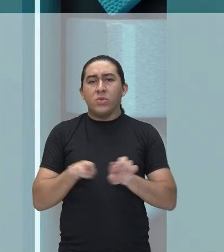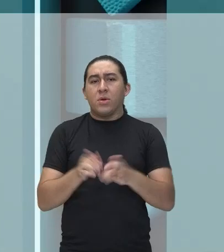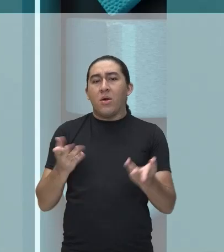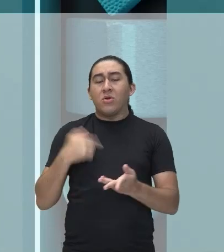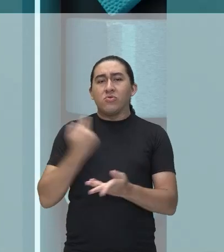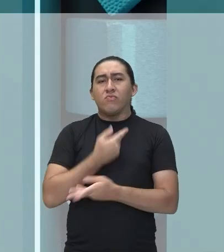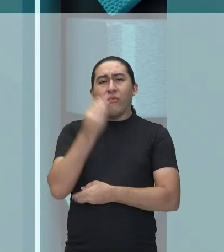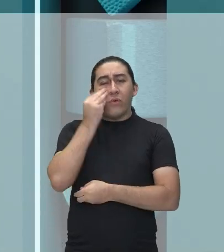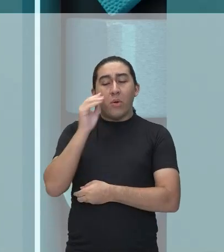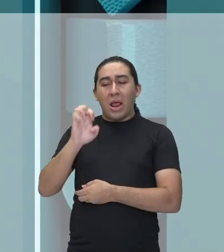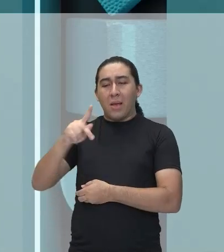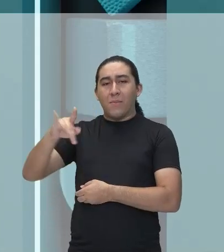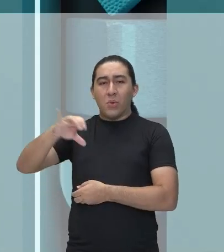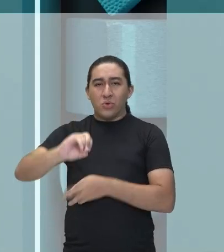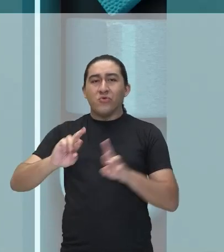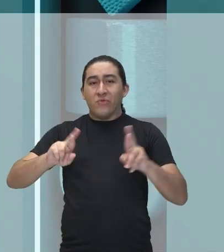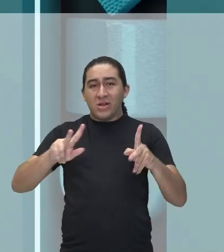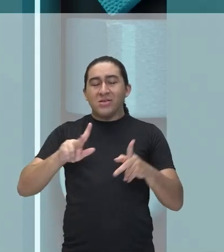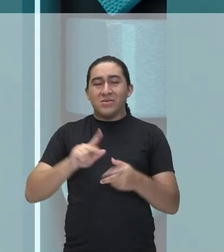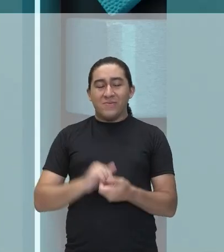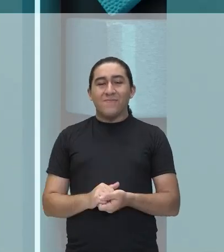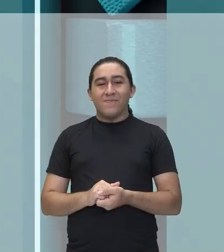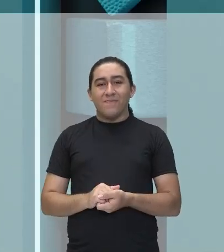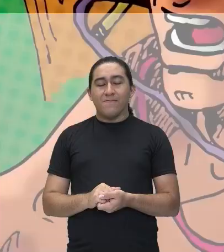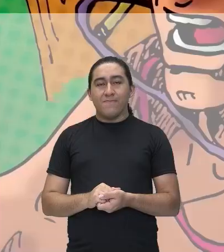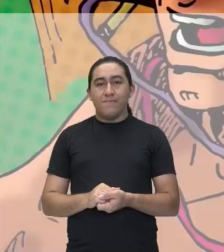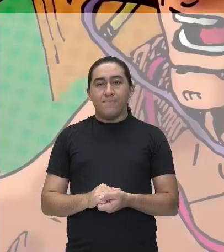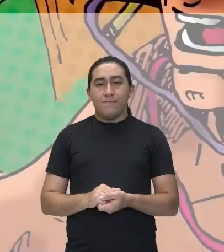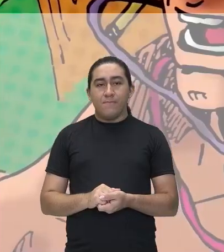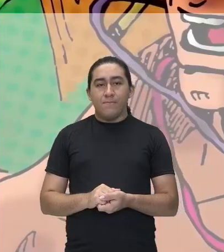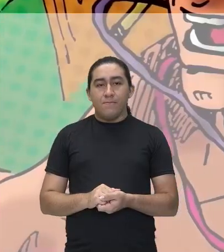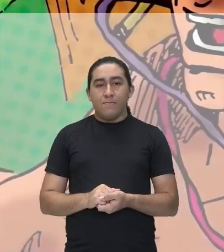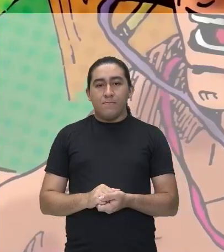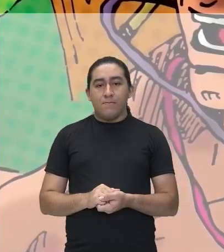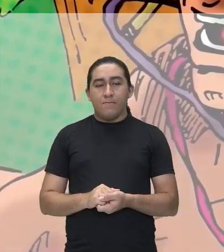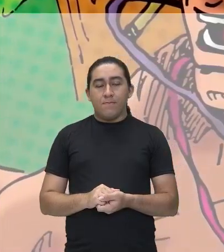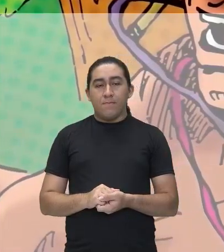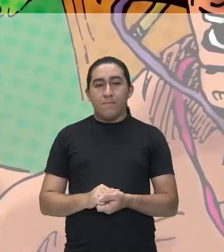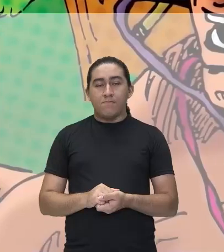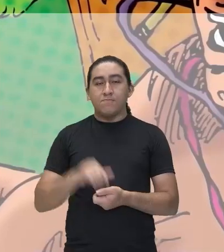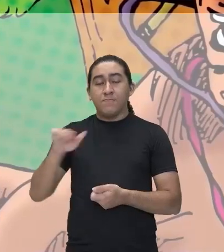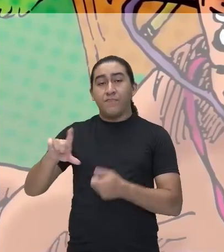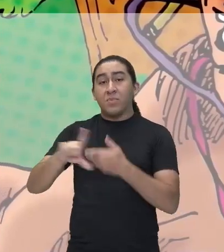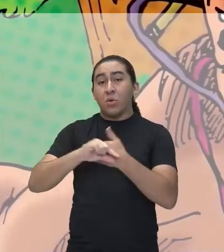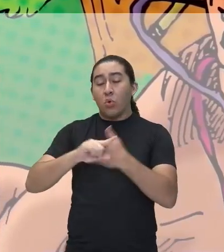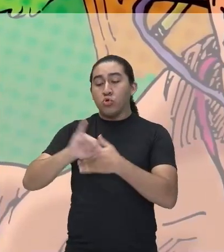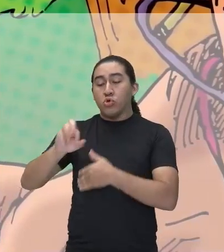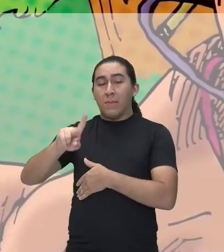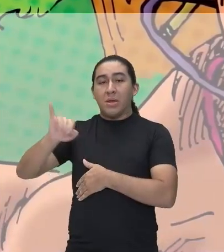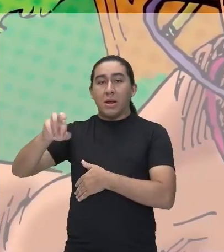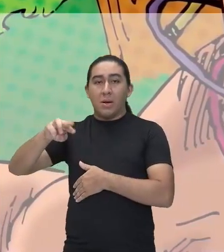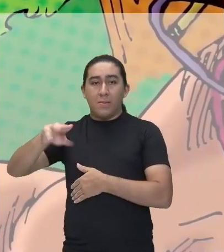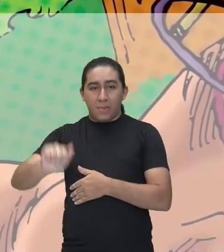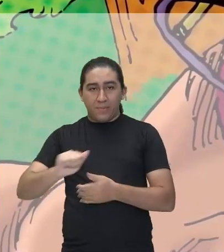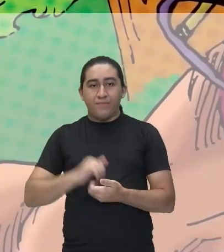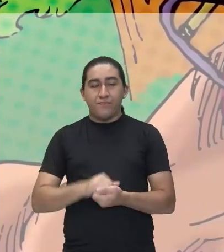poema épico, Juca Pirama, vamos lá? Gonçalves Dias, Juca Pirama,